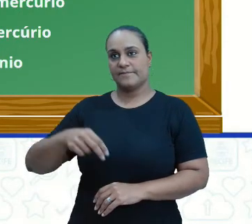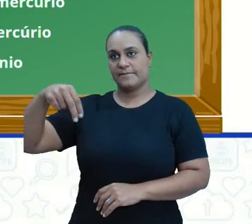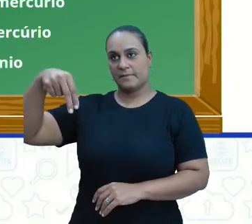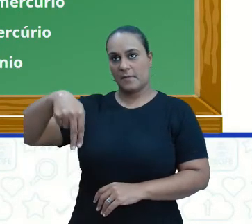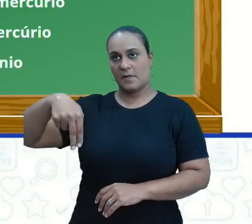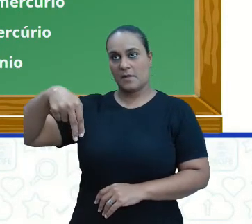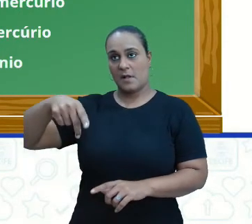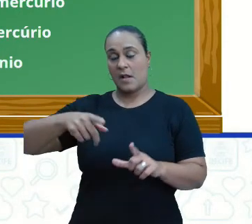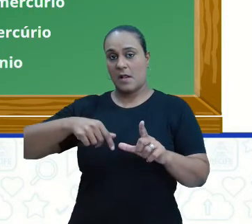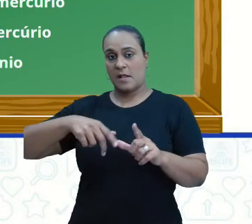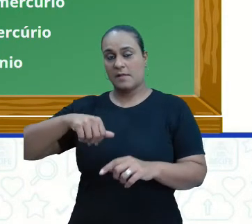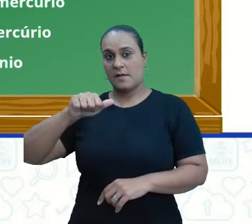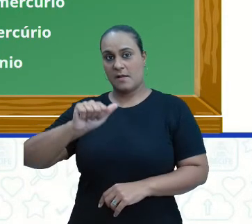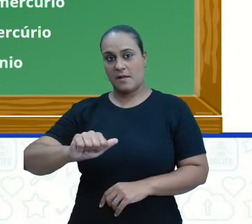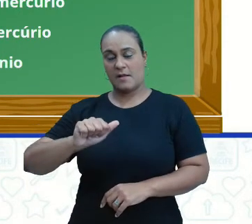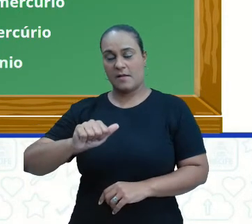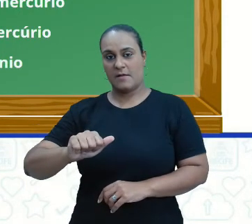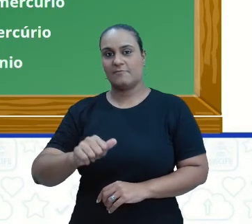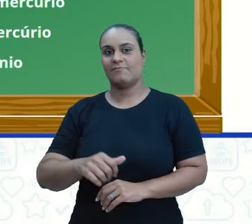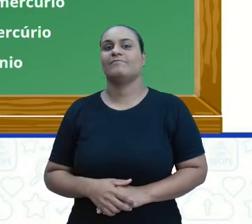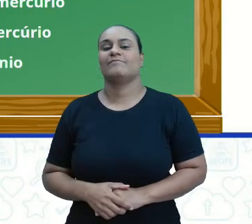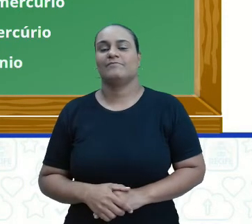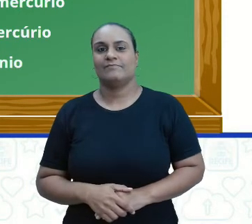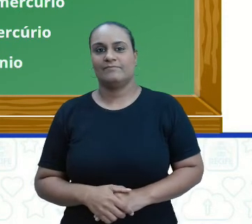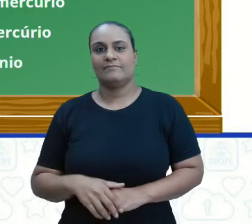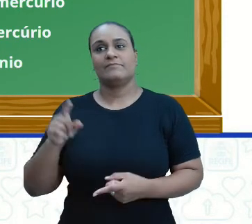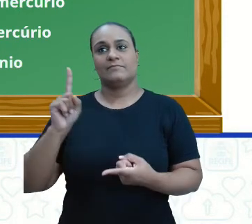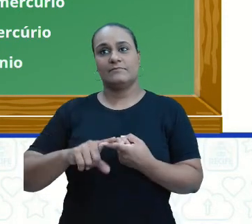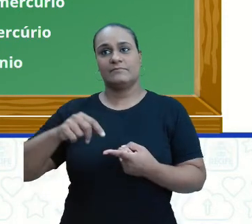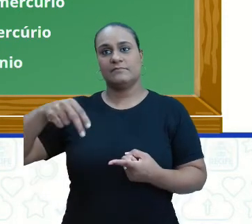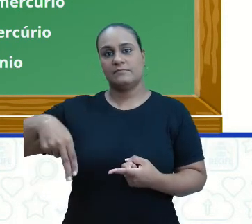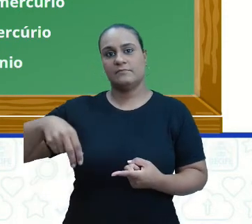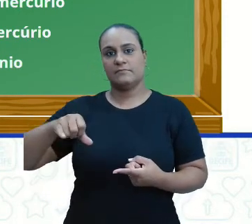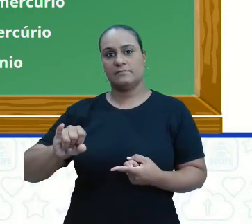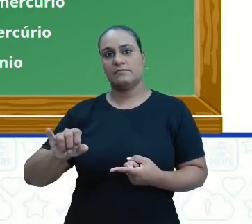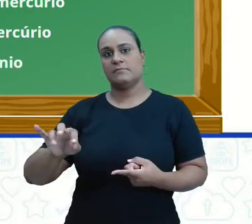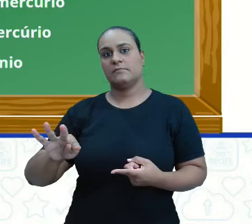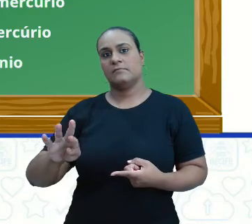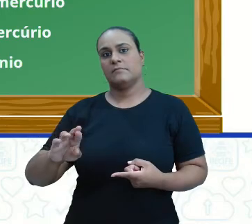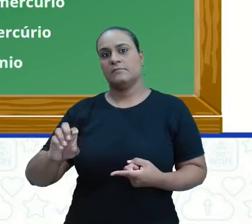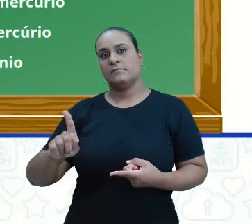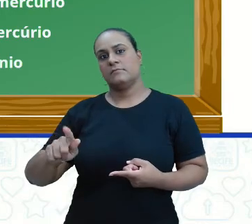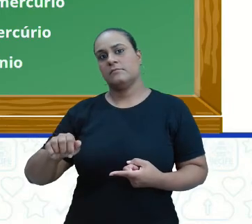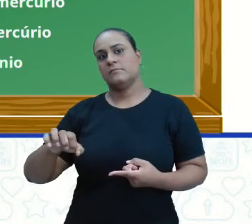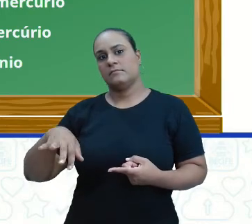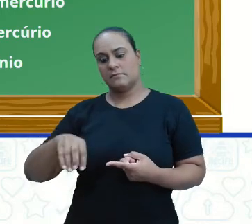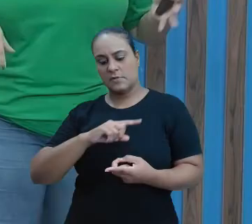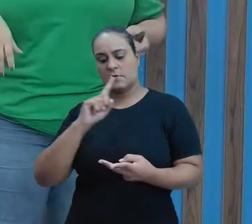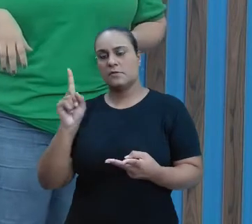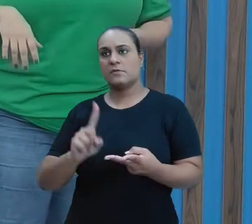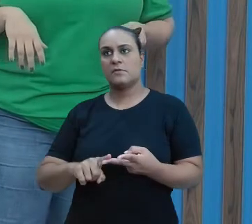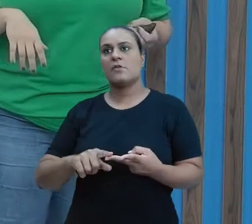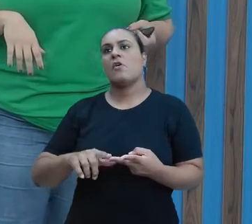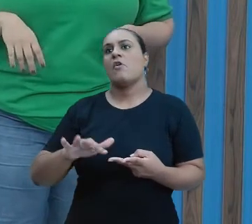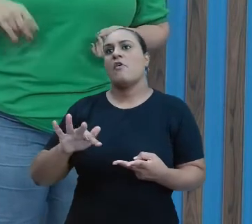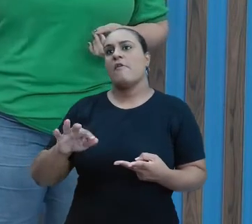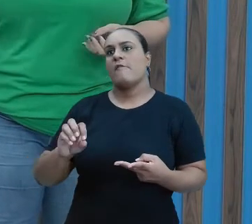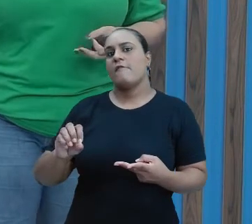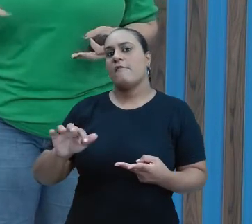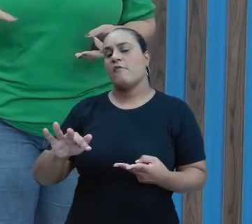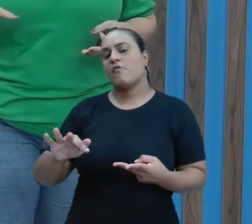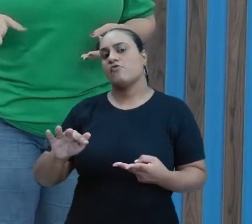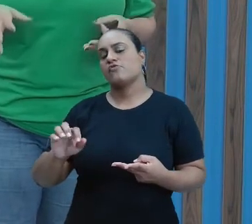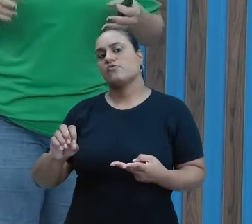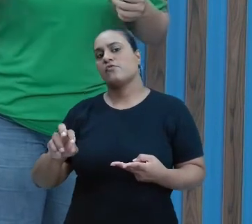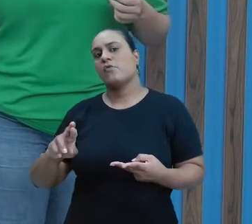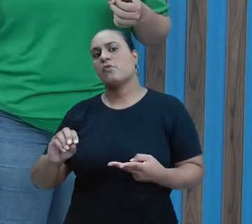e potássio, tá? Então, nitrogênio N aí, né, gente? O fósforo, por que o fósforo é P, prof? Porque